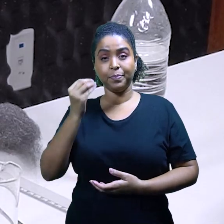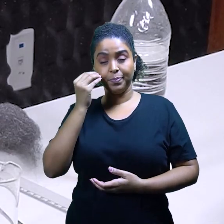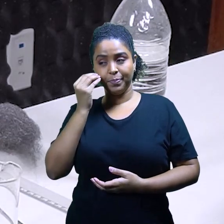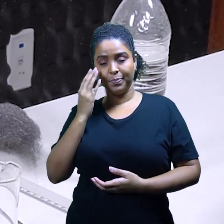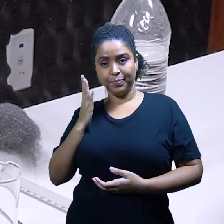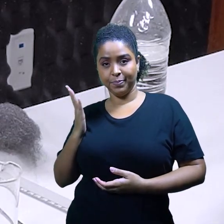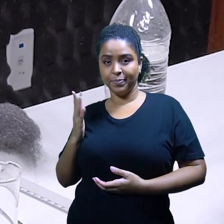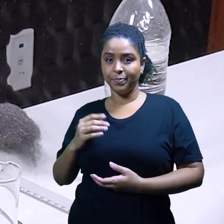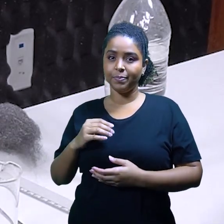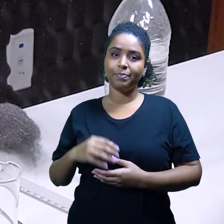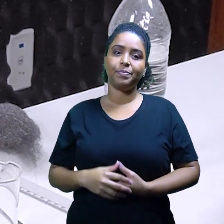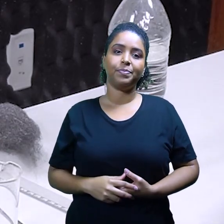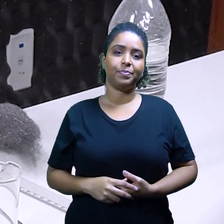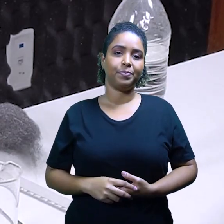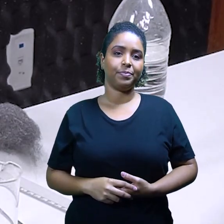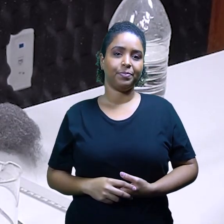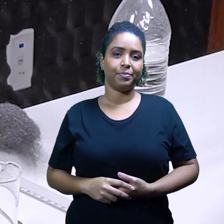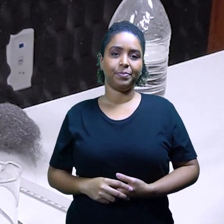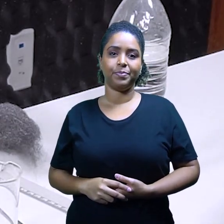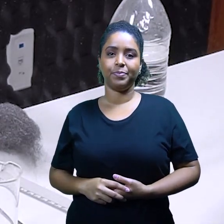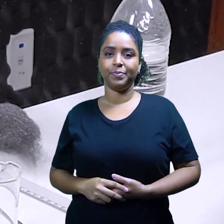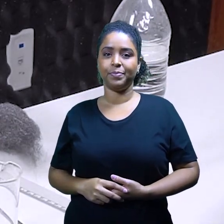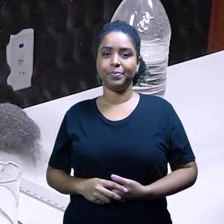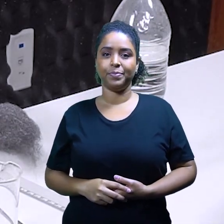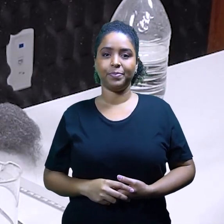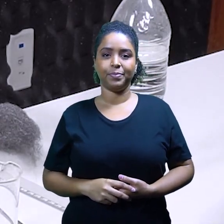E aí você vai enrolar bem.